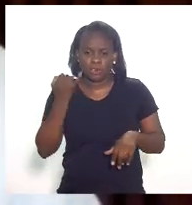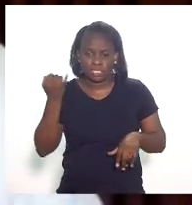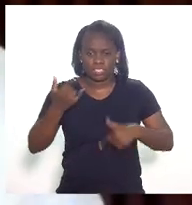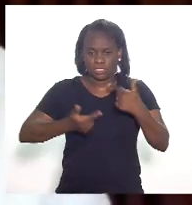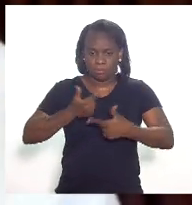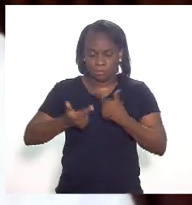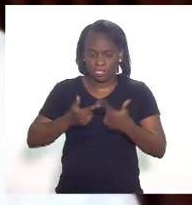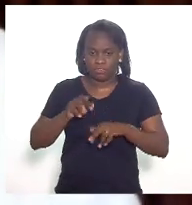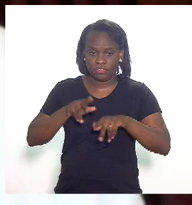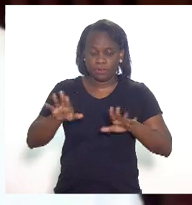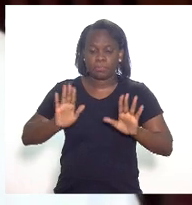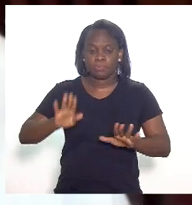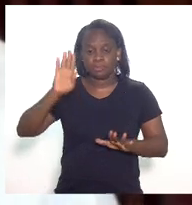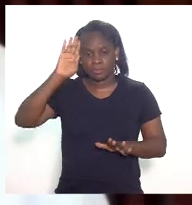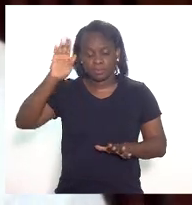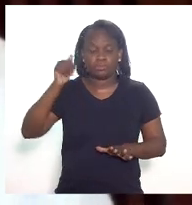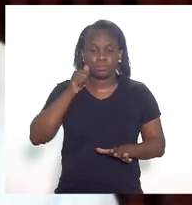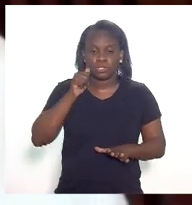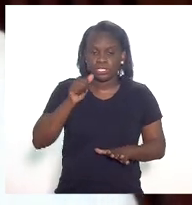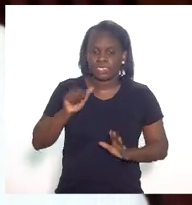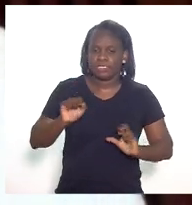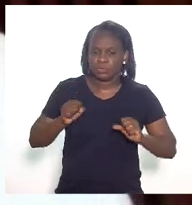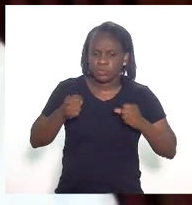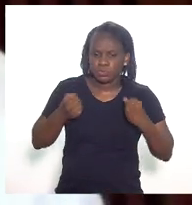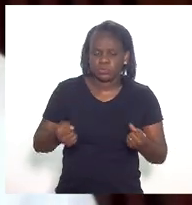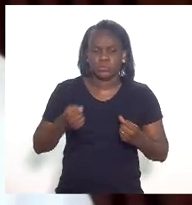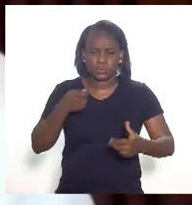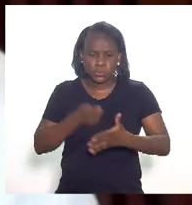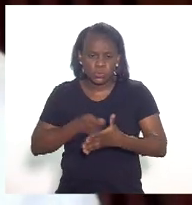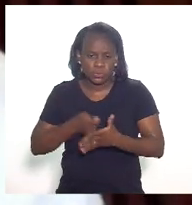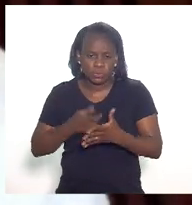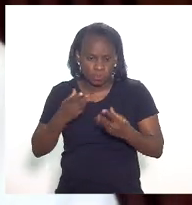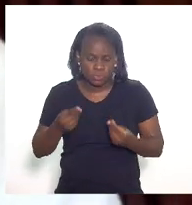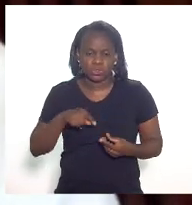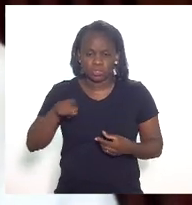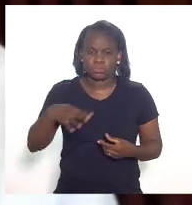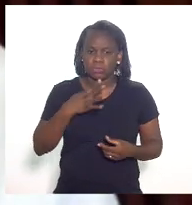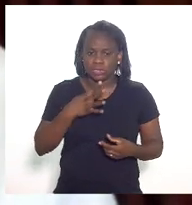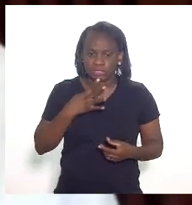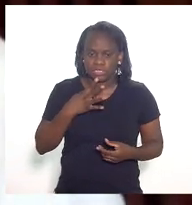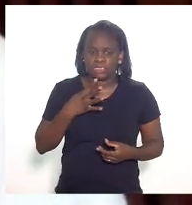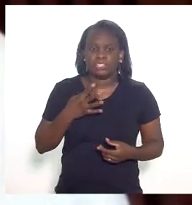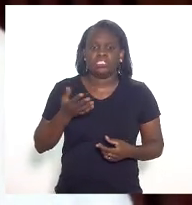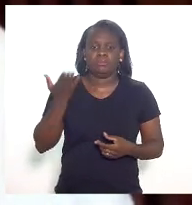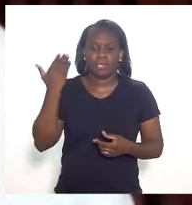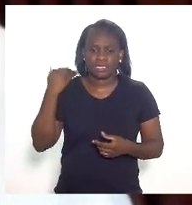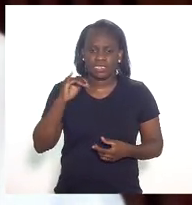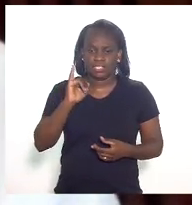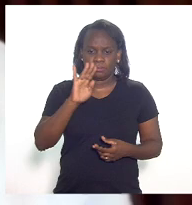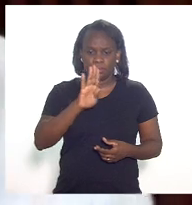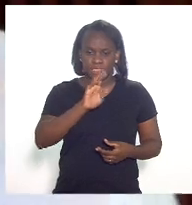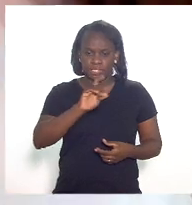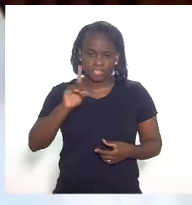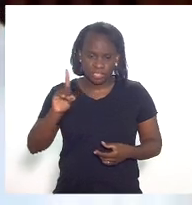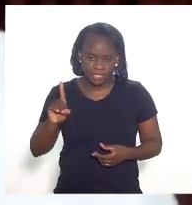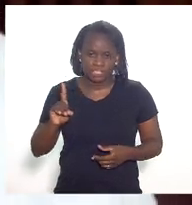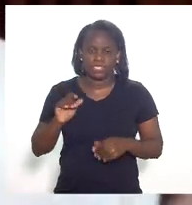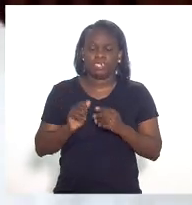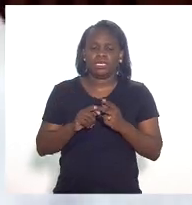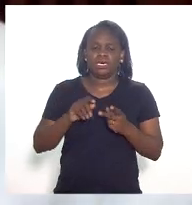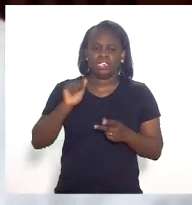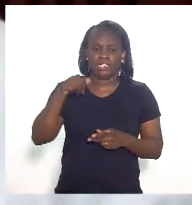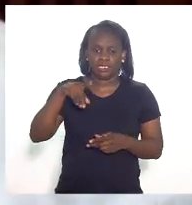importantes, mas, sobretudo, era uma mulher, uma guerreira que a gente pôde conhecer desde o IBDD, da